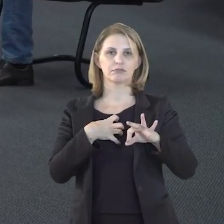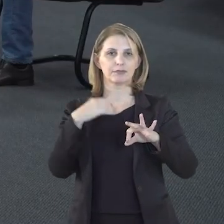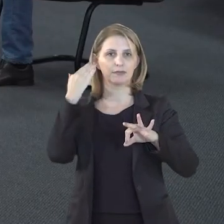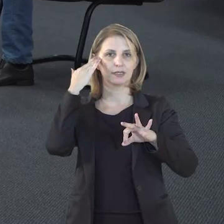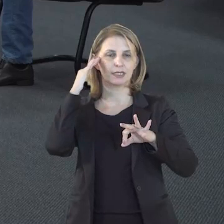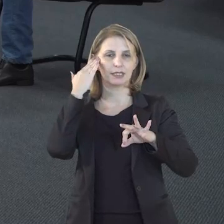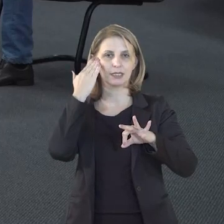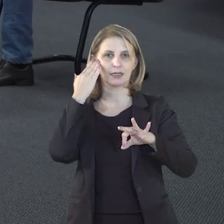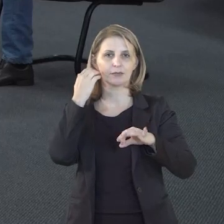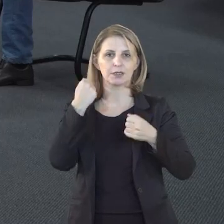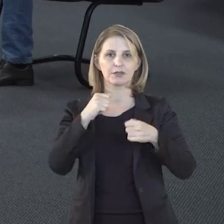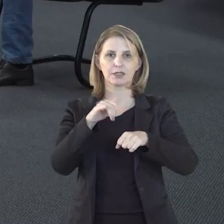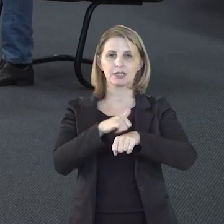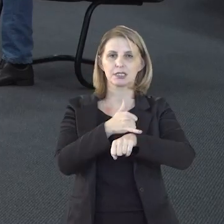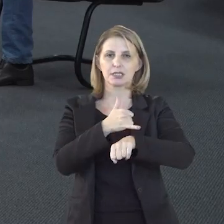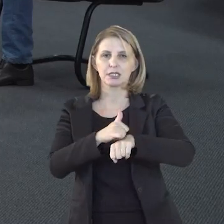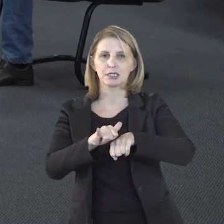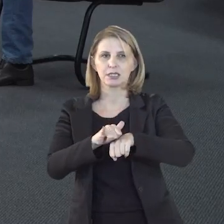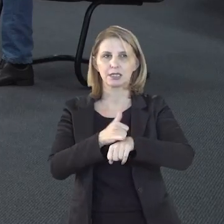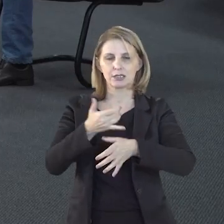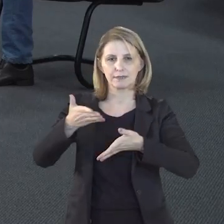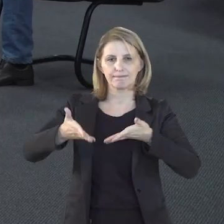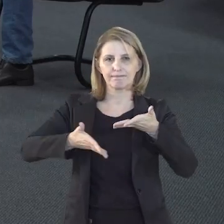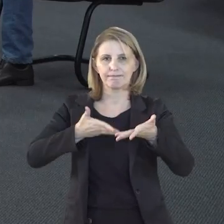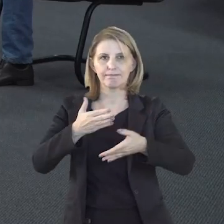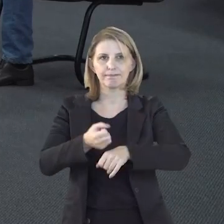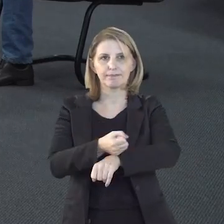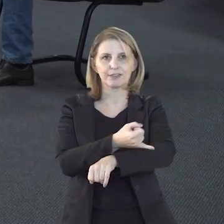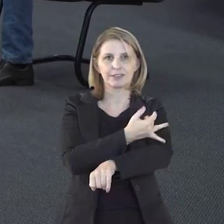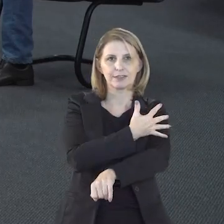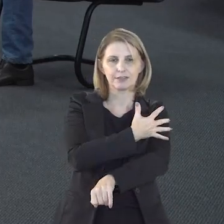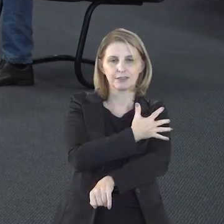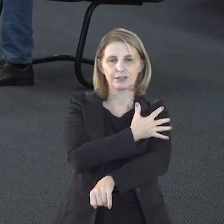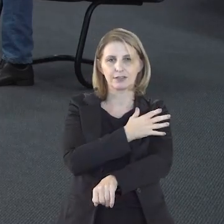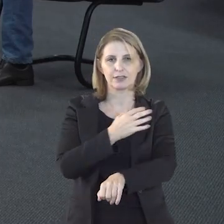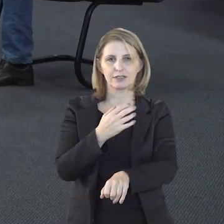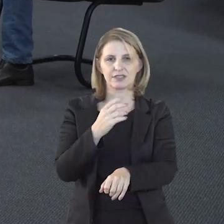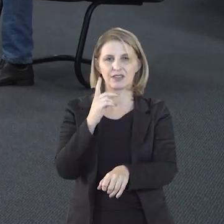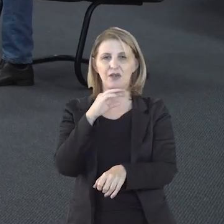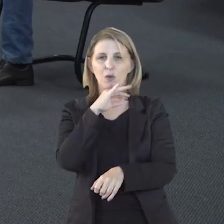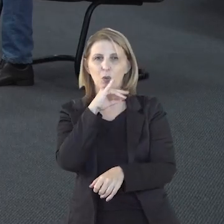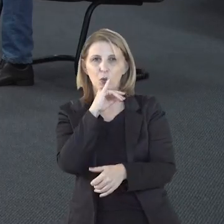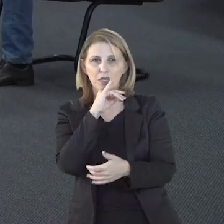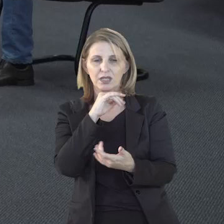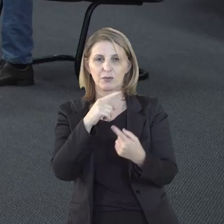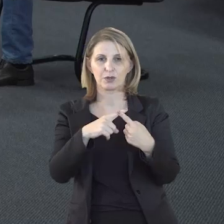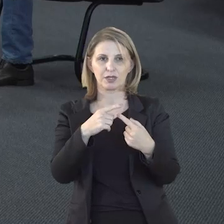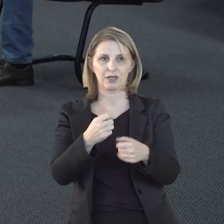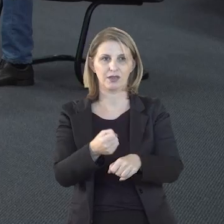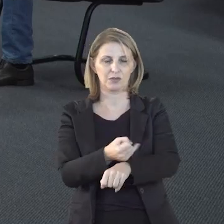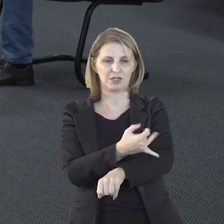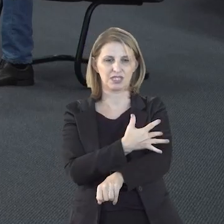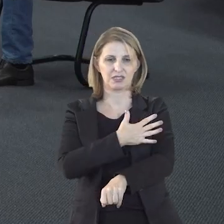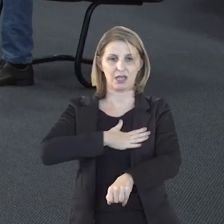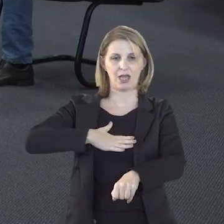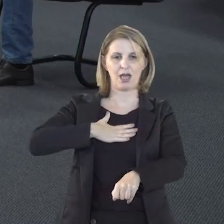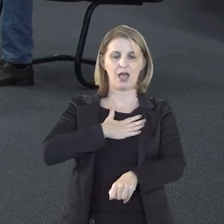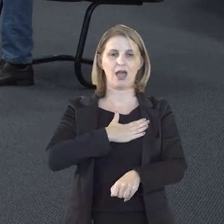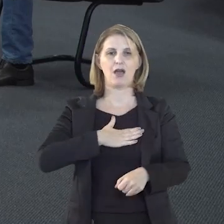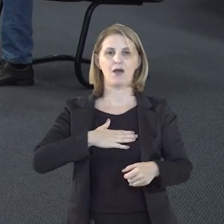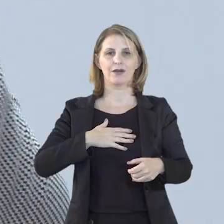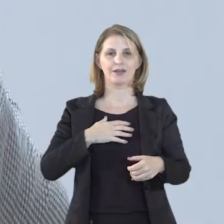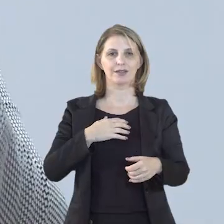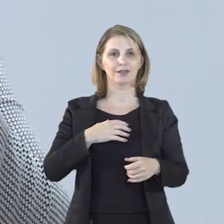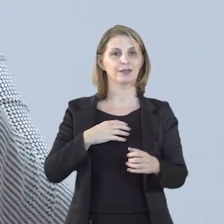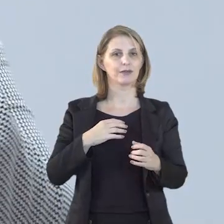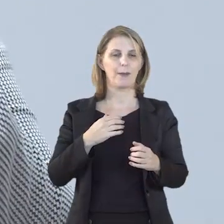se conectar com o que a gente está sentindo e por não desenvolver estratégias para lidar com as nossas emoções, especialmente as emoções desagradáveis, né?